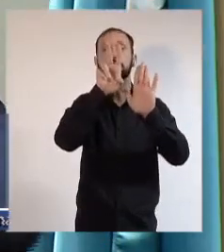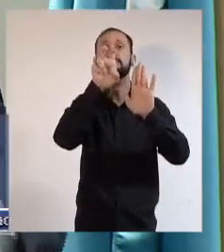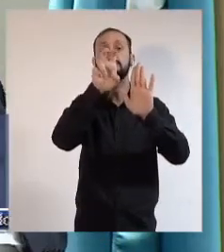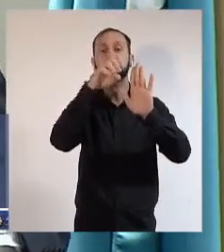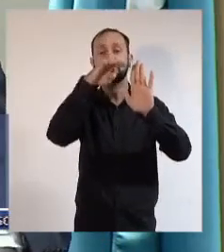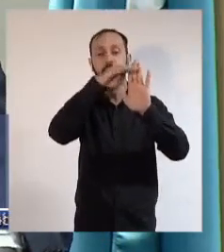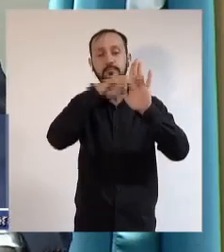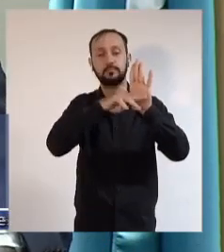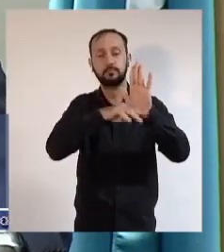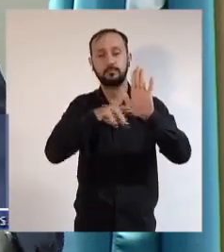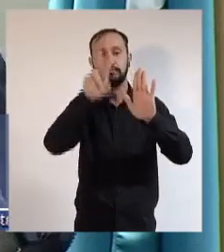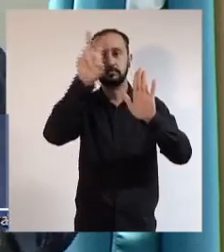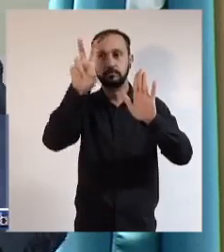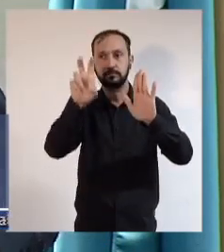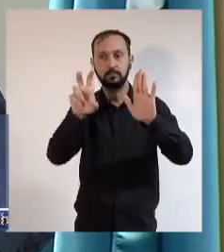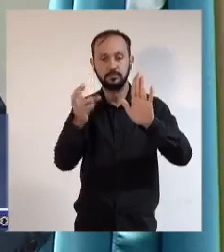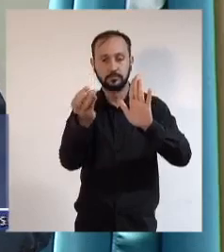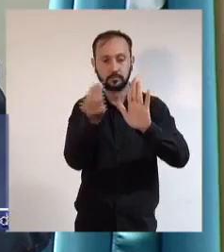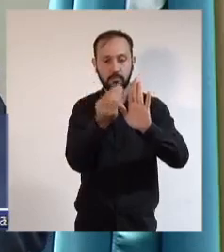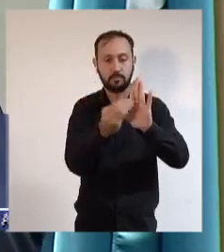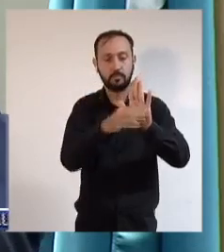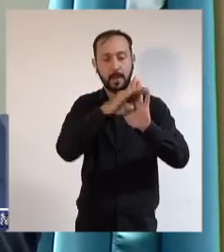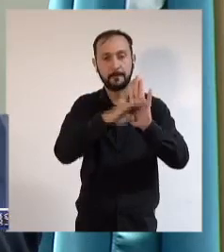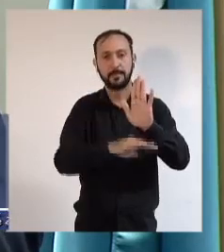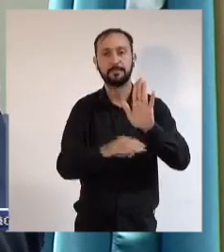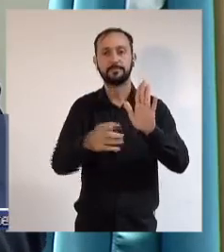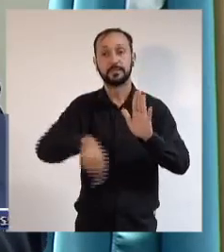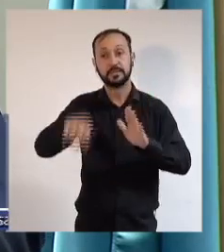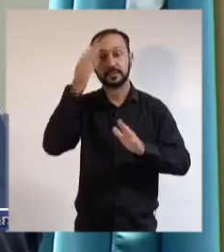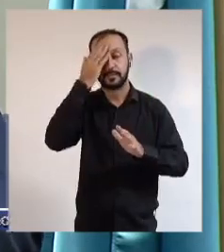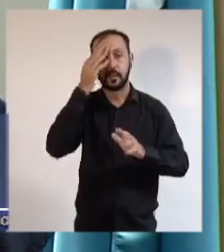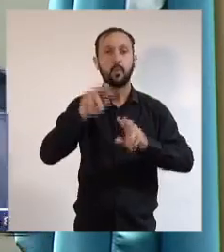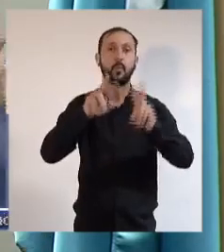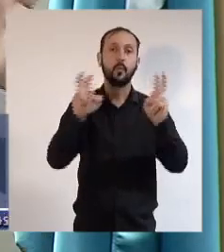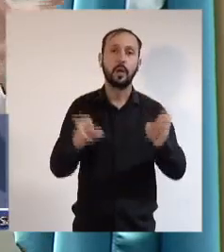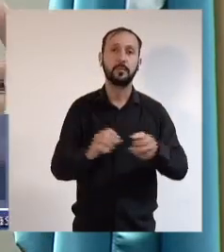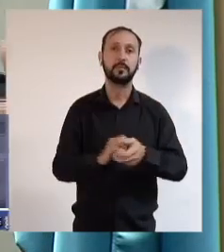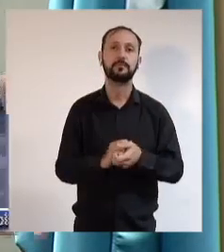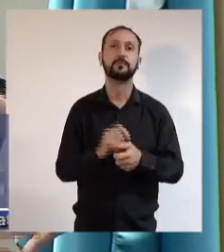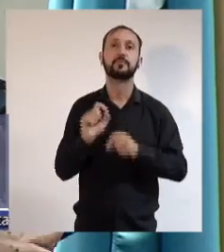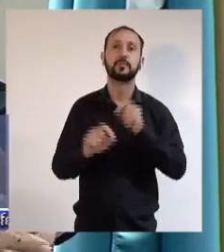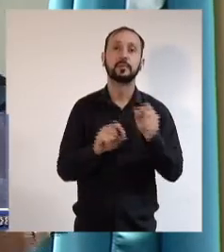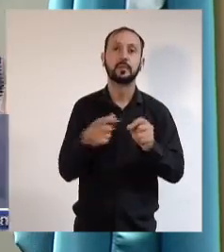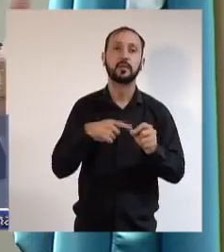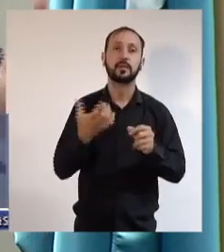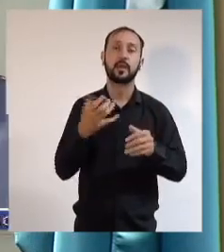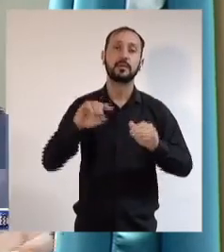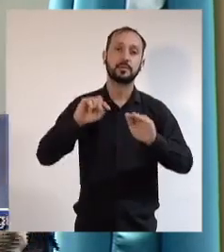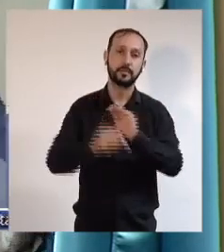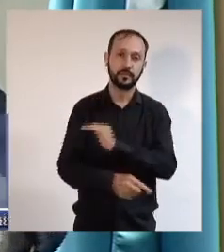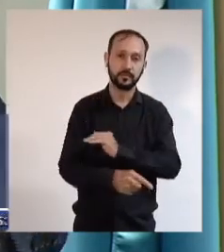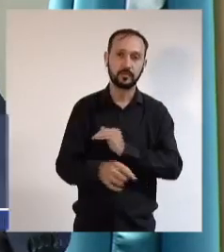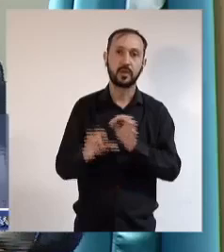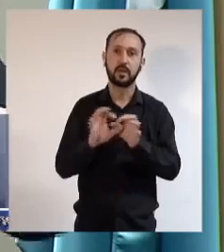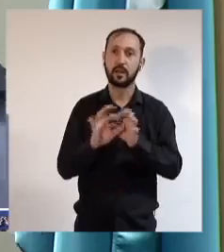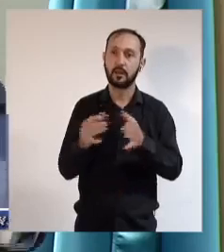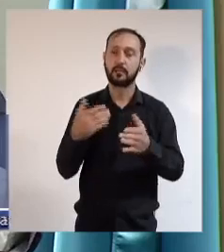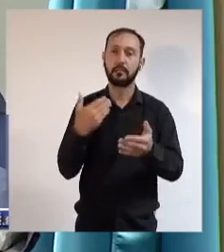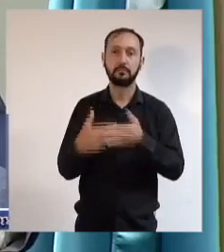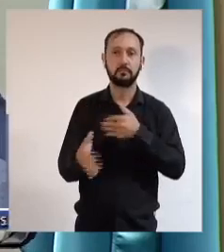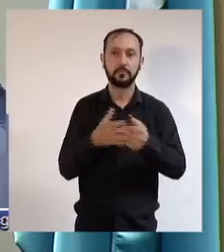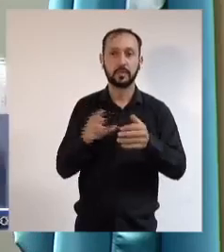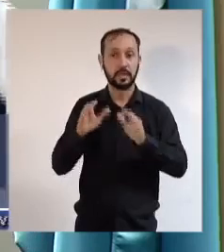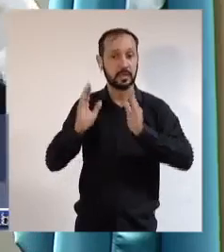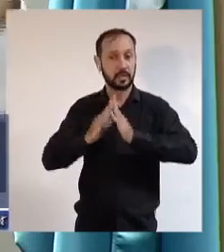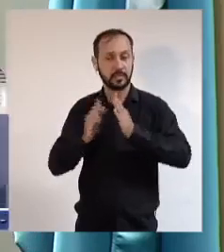acha disso daquilo outro não é todo mundo saber qualquer pauta quem quer se aprofundar pode se aprofundar em casa no